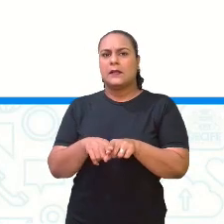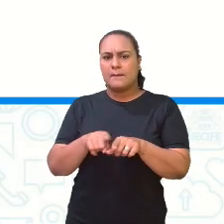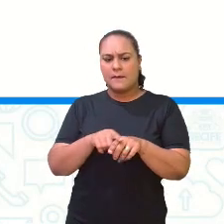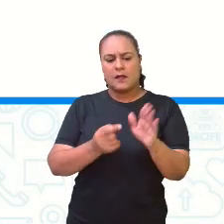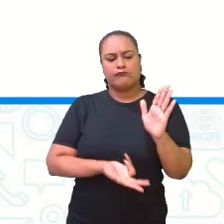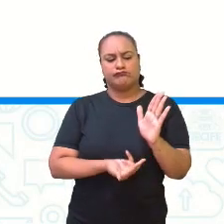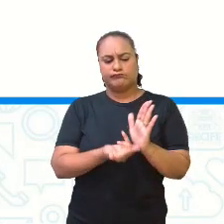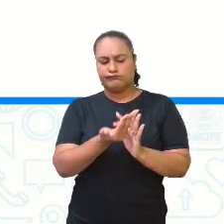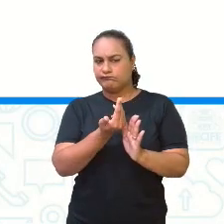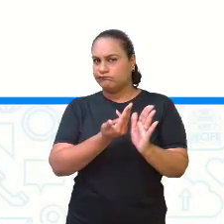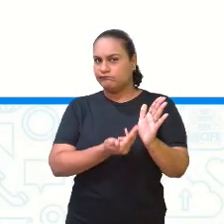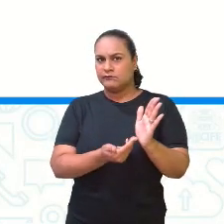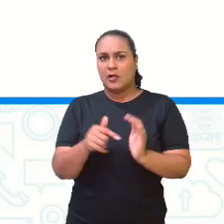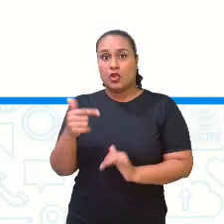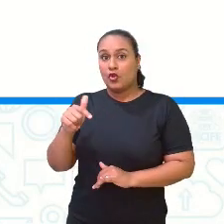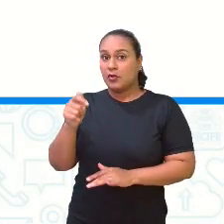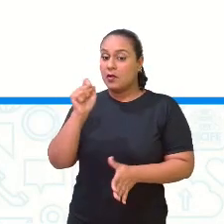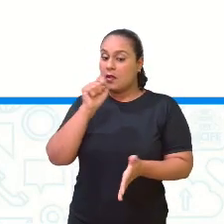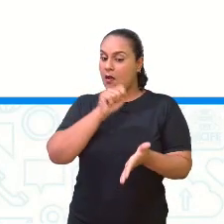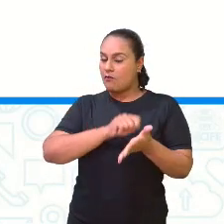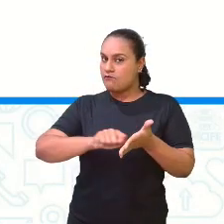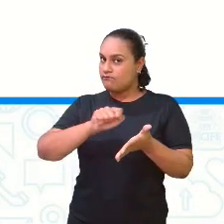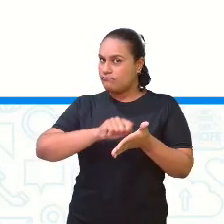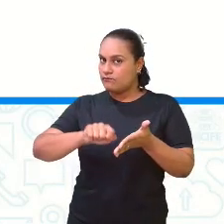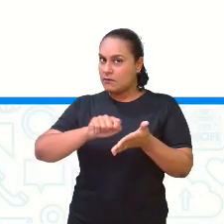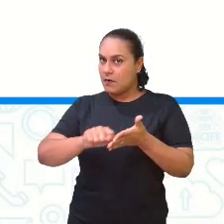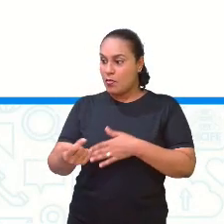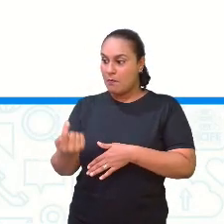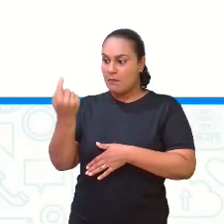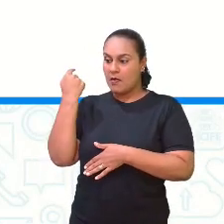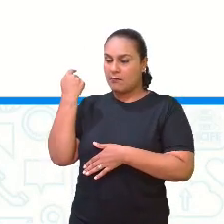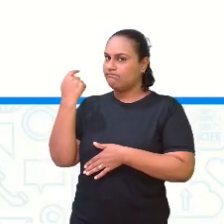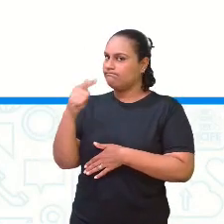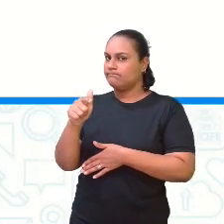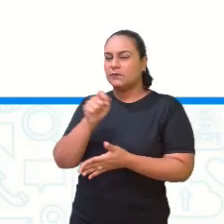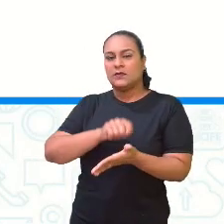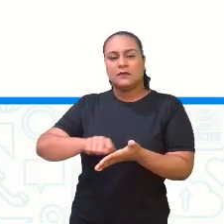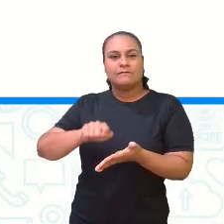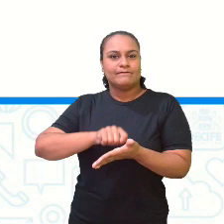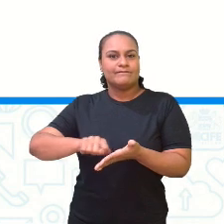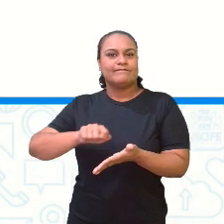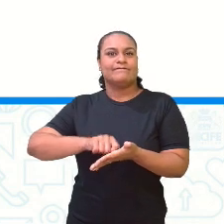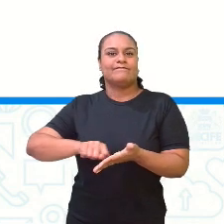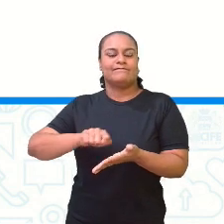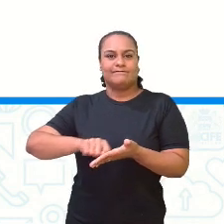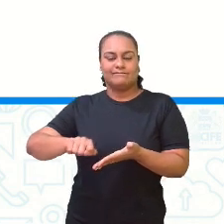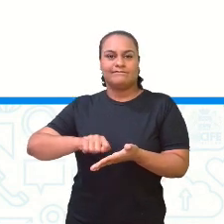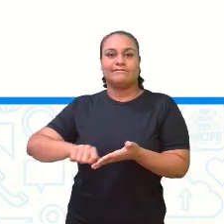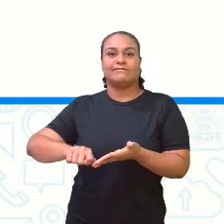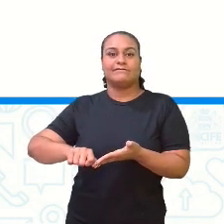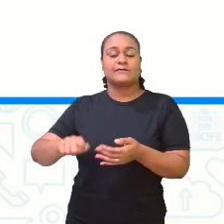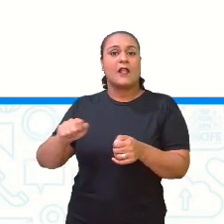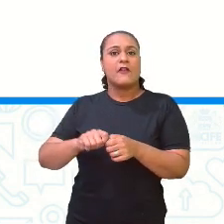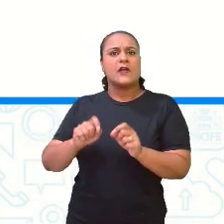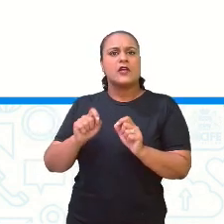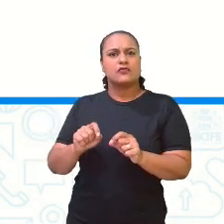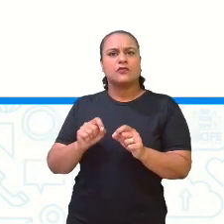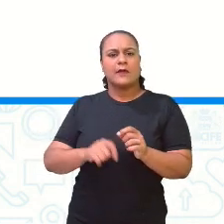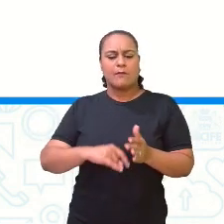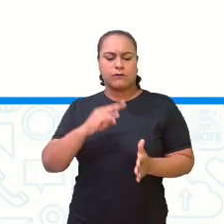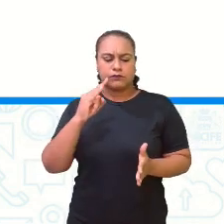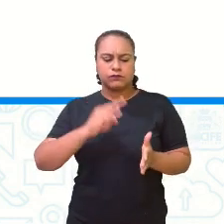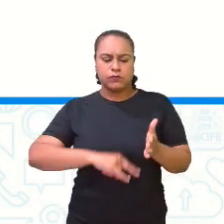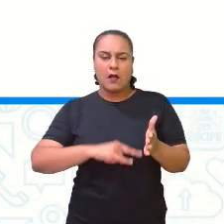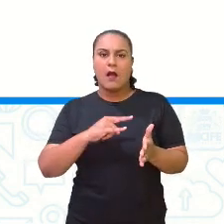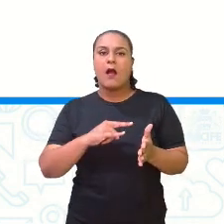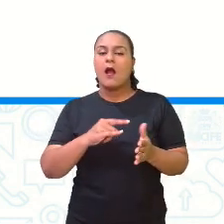não existia a questão da escrita ainda, para essas pessoas da época, eles faziam esses registros